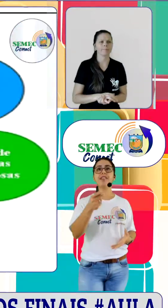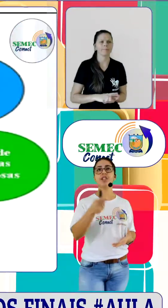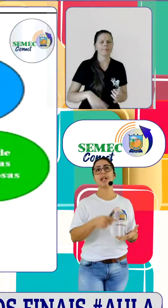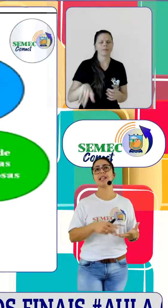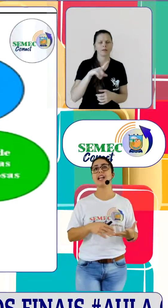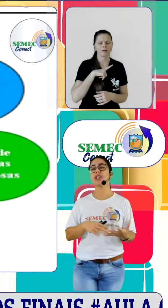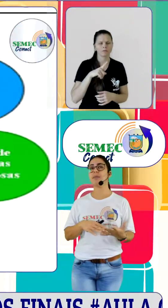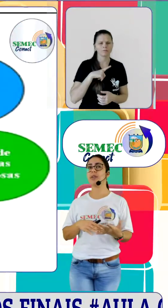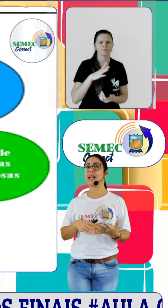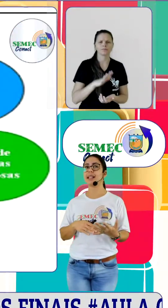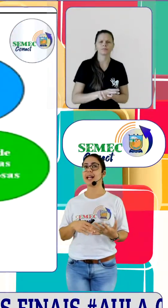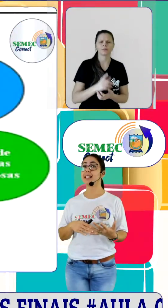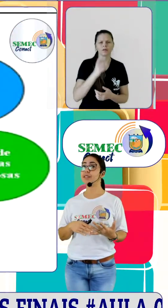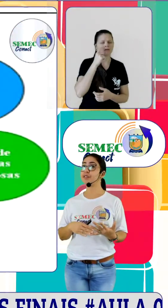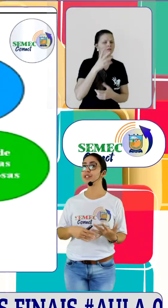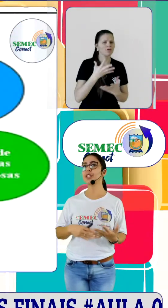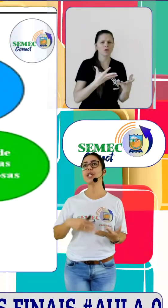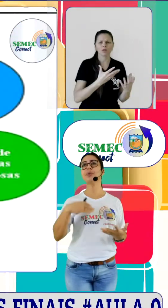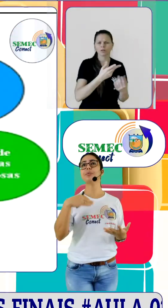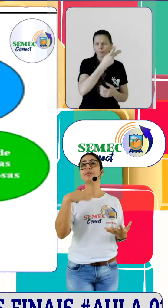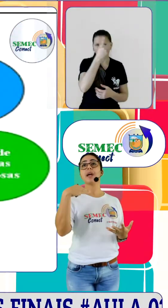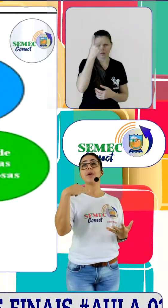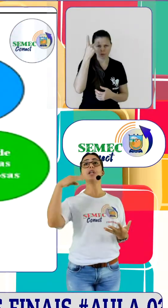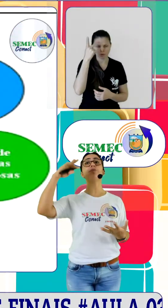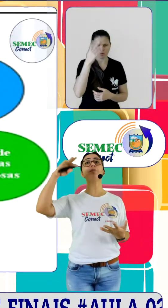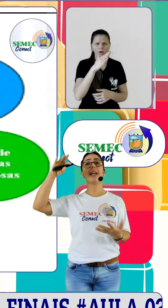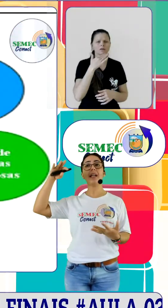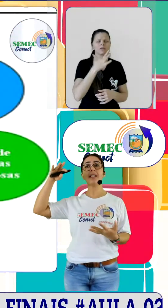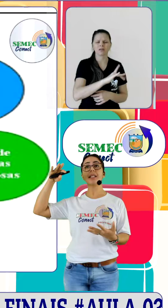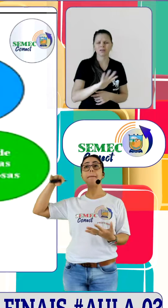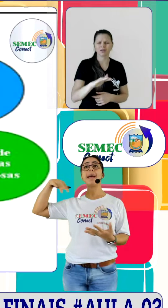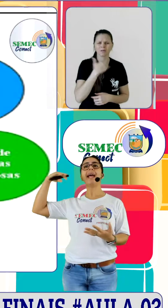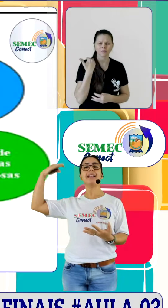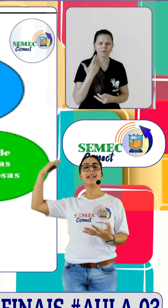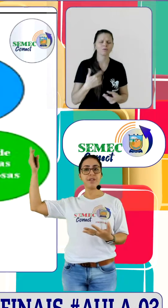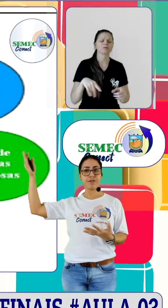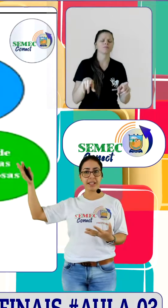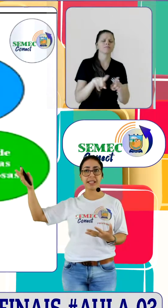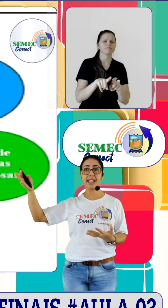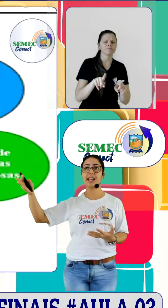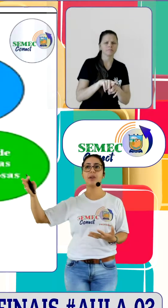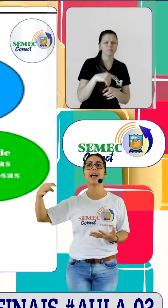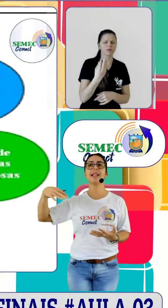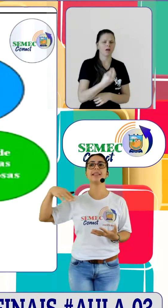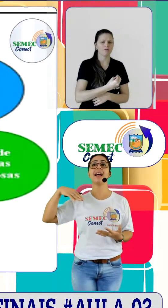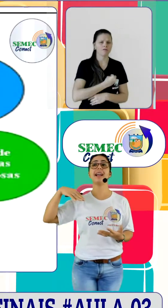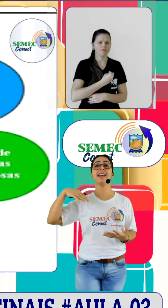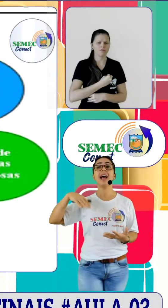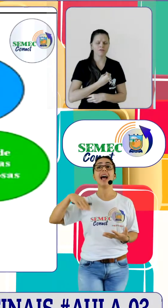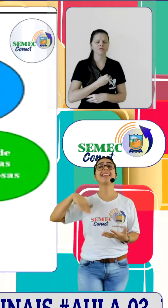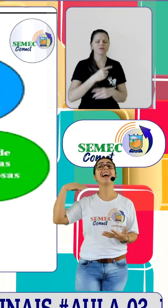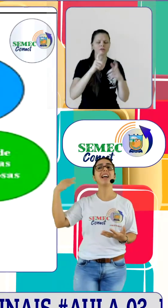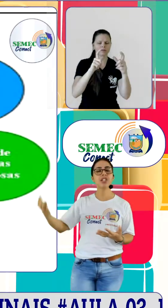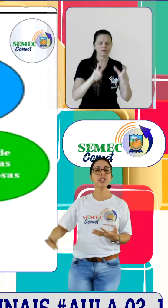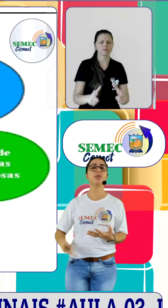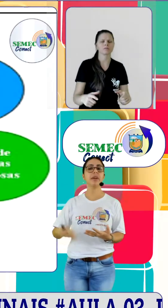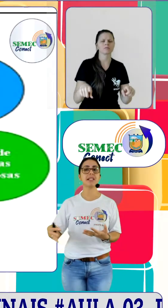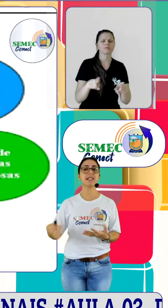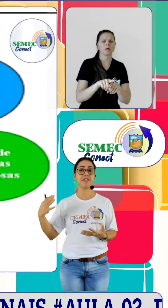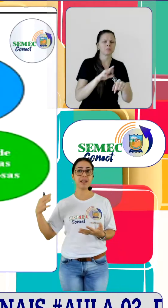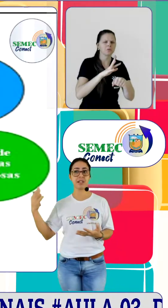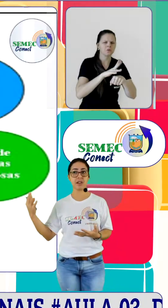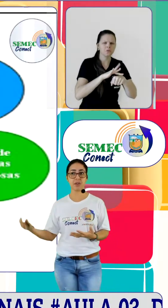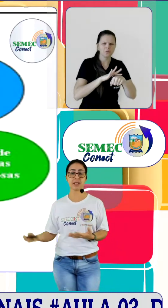É vista a taxa de mortalidade infantil, uma esperança média de vida daquela localidade, a taxa de